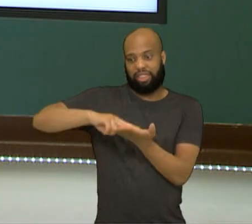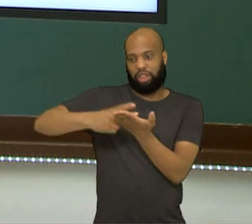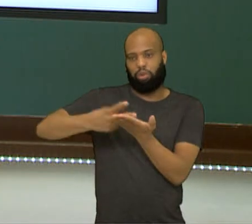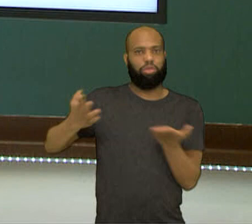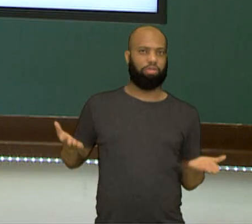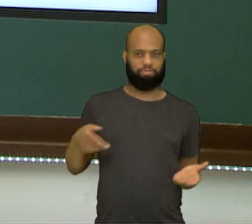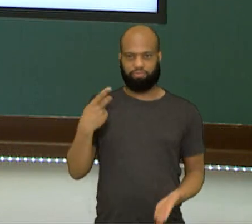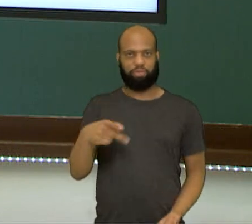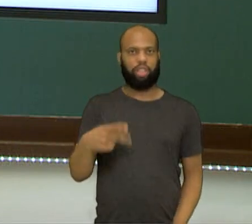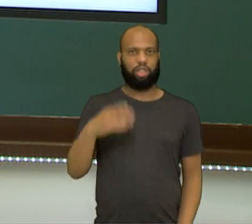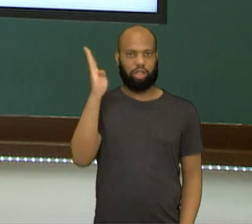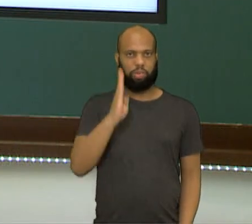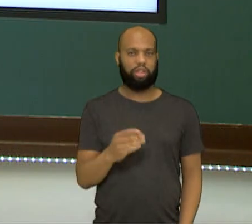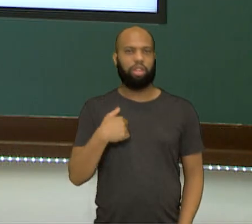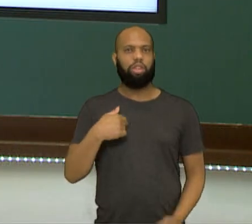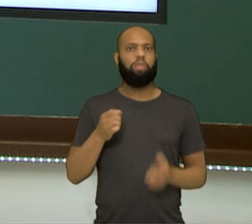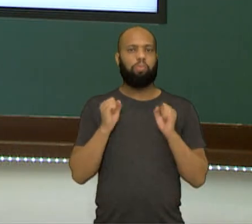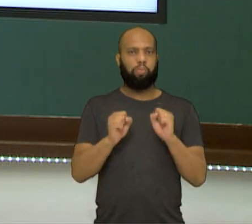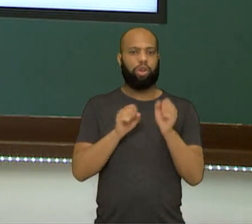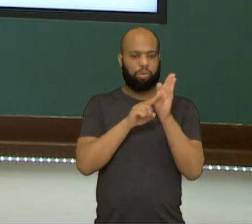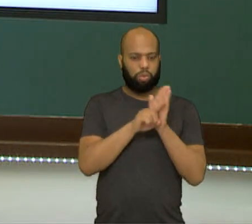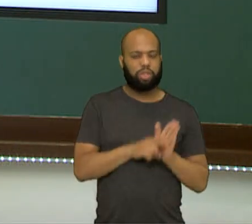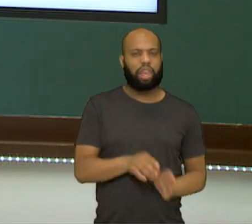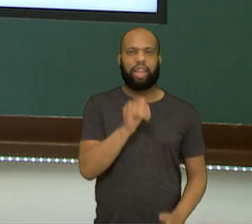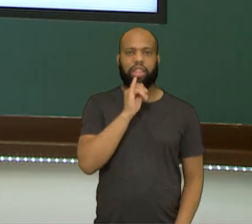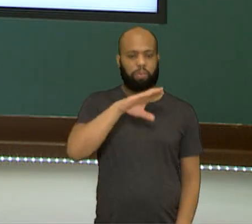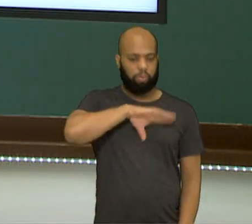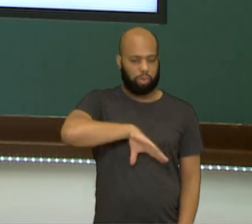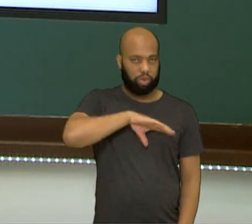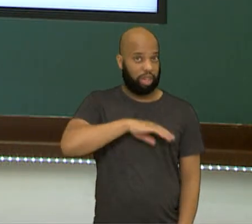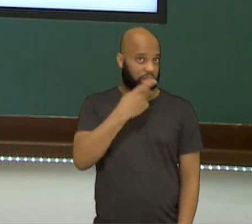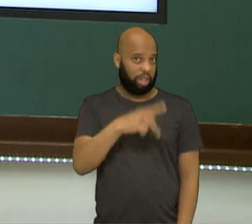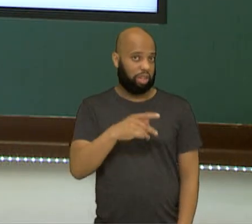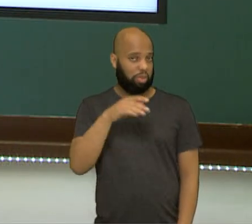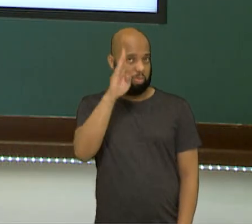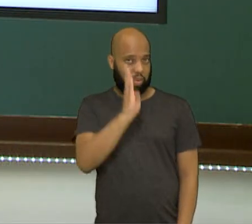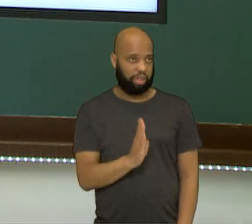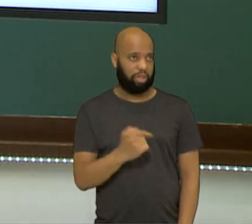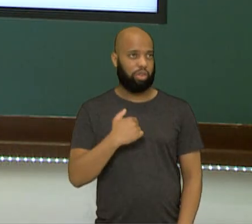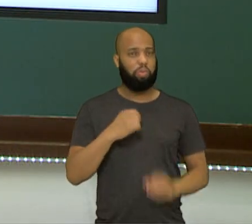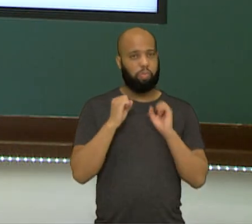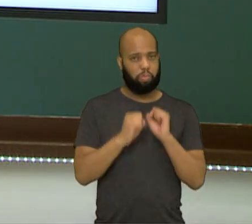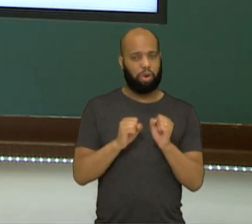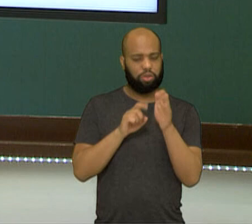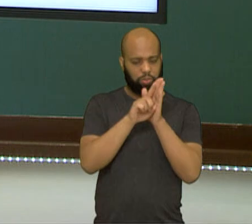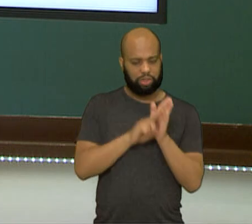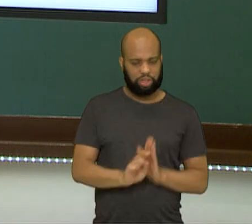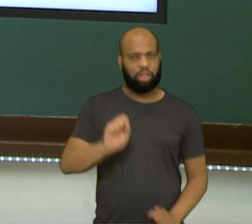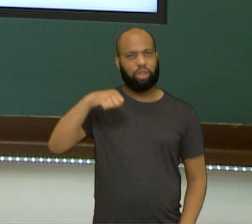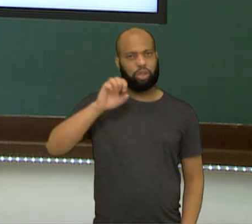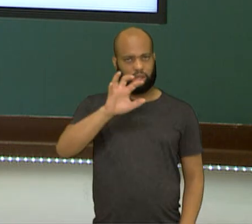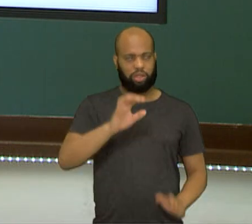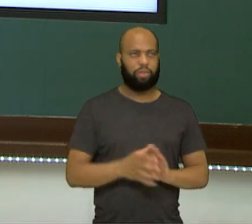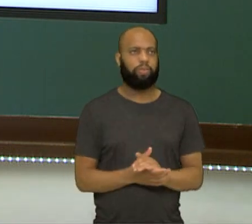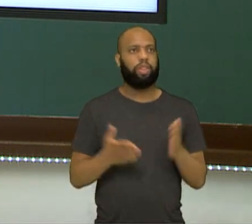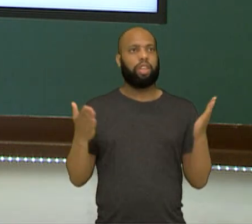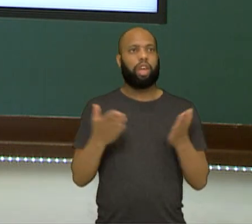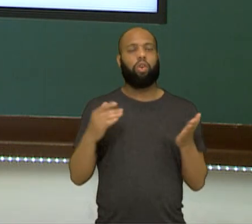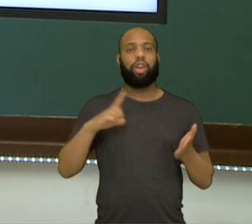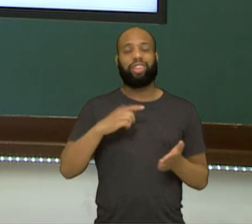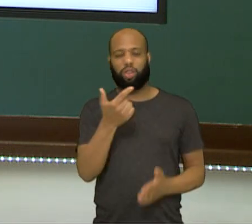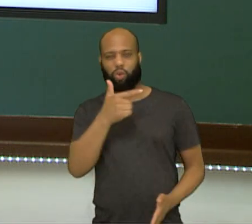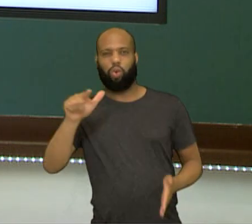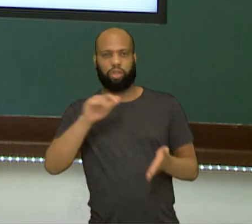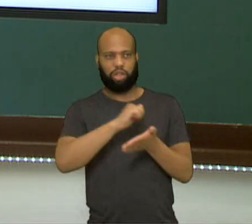Brasil, né? Então, posso buscar lá da língua portuguesa no Brasil. Tudo isso eu vou buscar num boletim específico. Agora, vamos para a